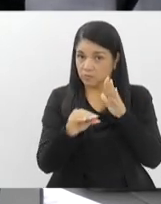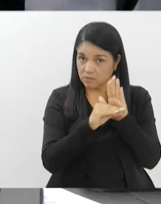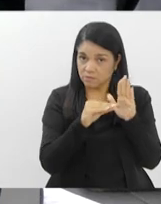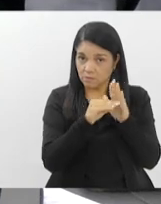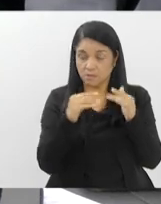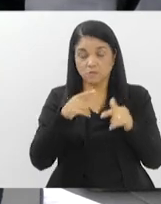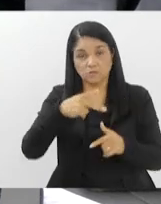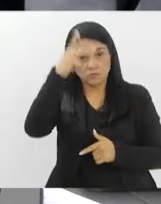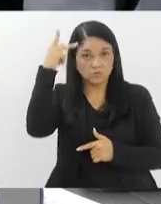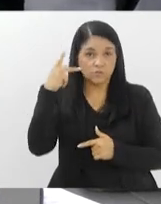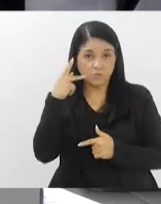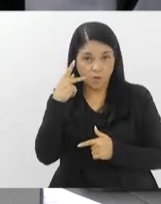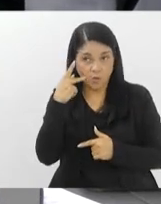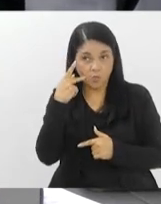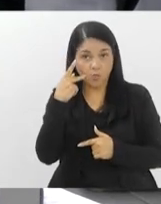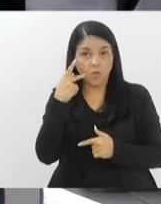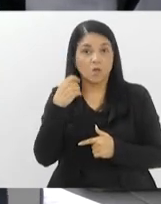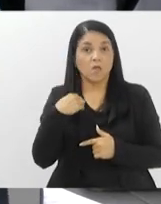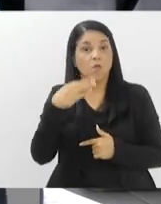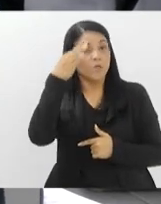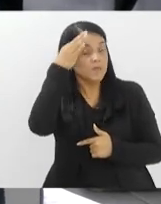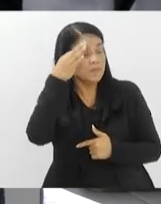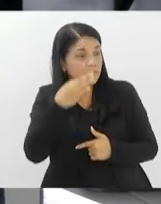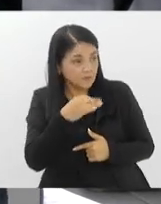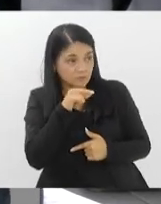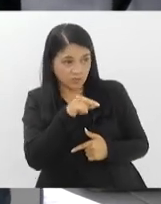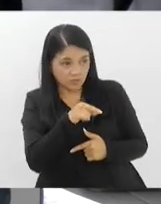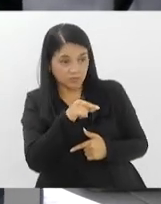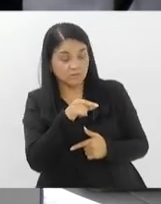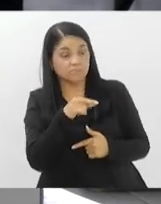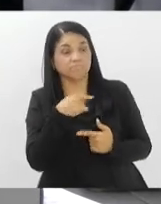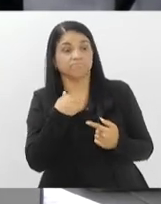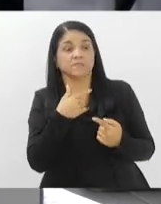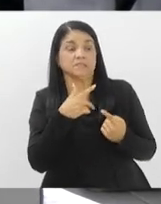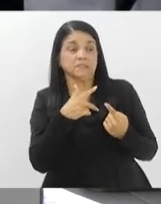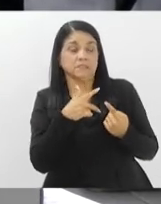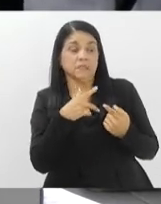Luiz Paulo. Pelo que eu entendi, deputado Luiz Paulo, Vossa Excelência me corrija,